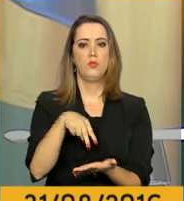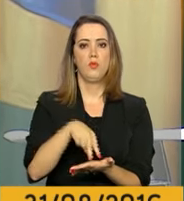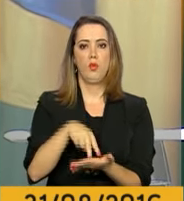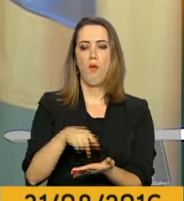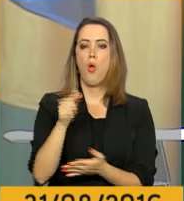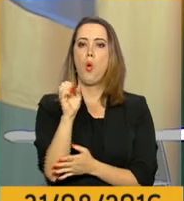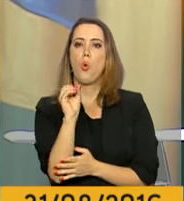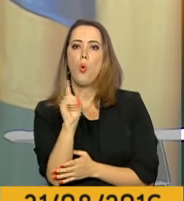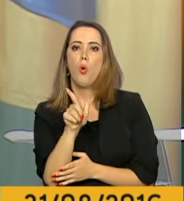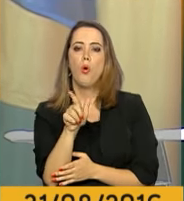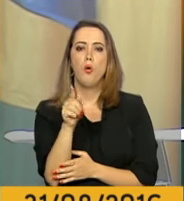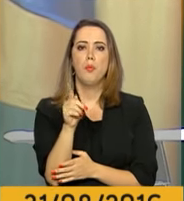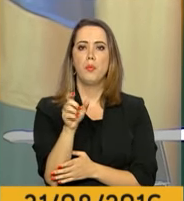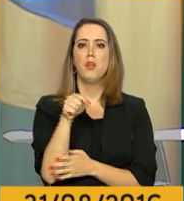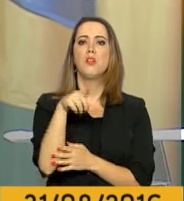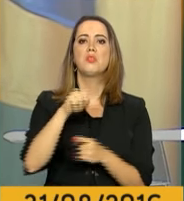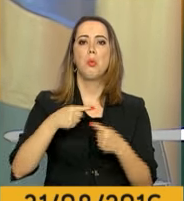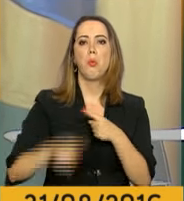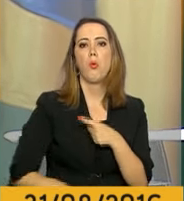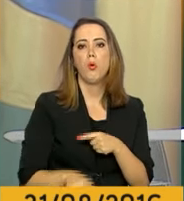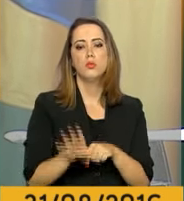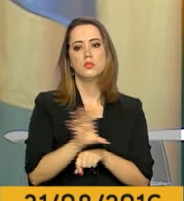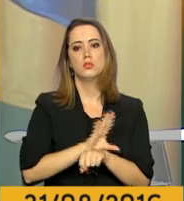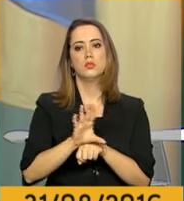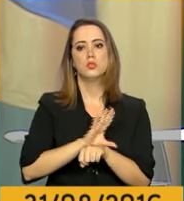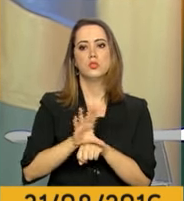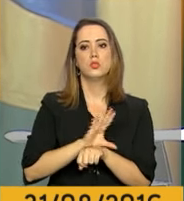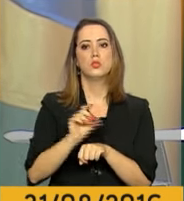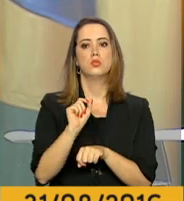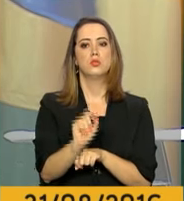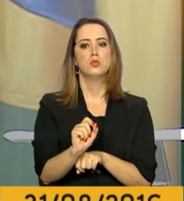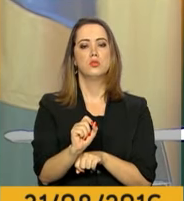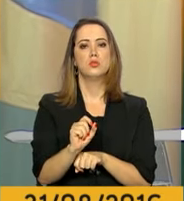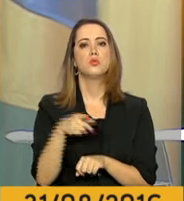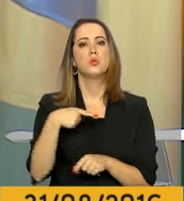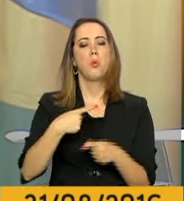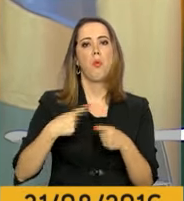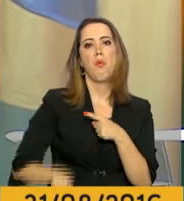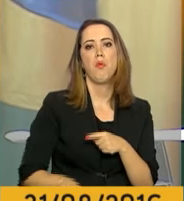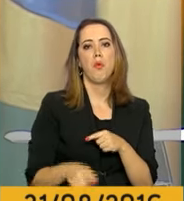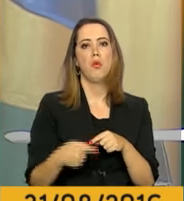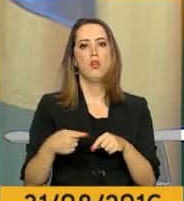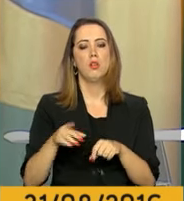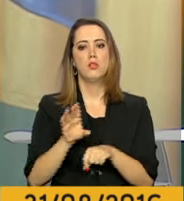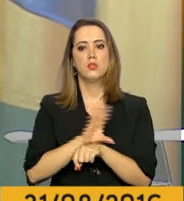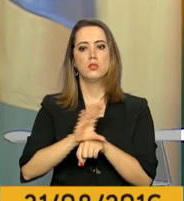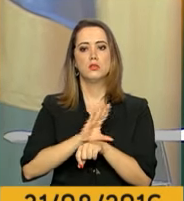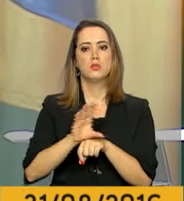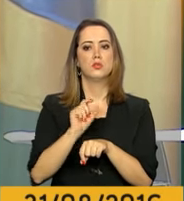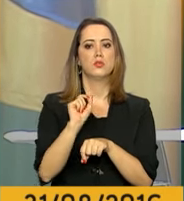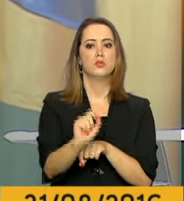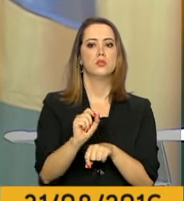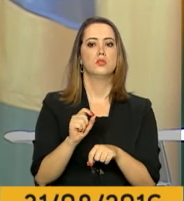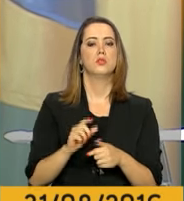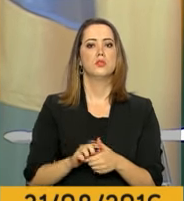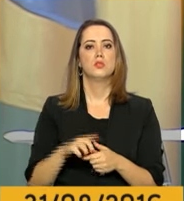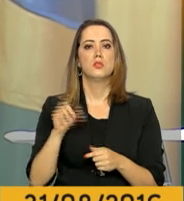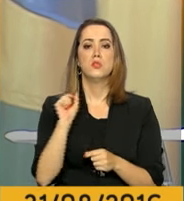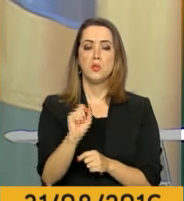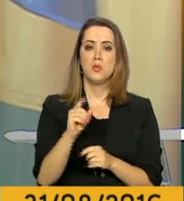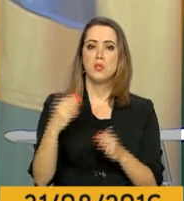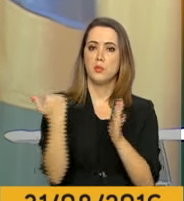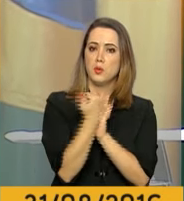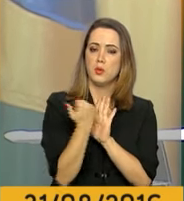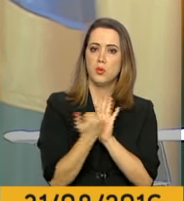golpista é quem derruba a Constituição, quem quer violar o texto constitucional. E vocês sabem que no plano internacional